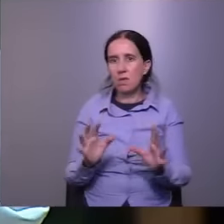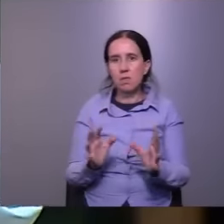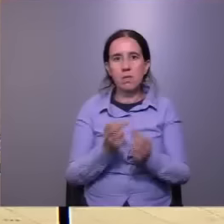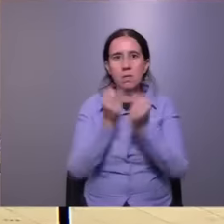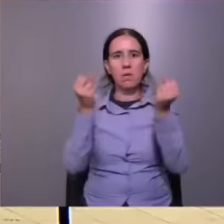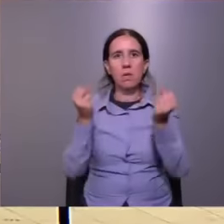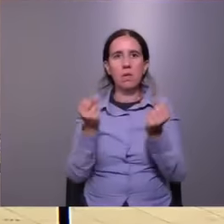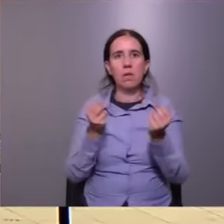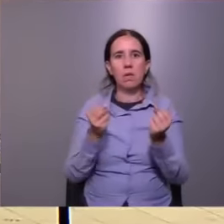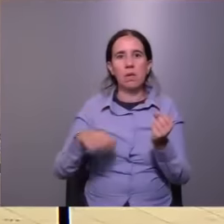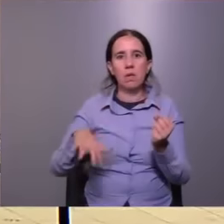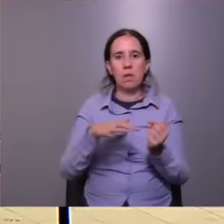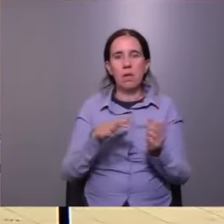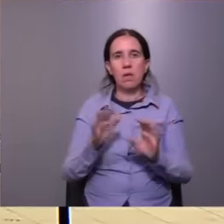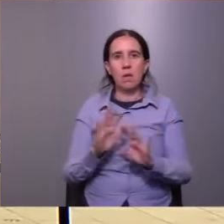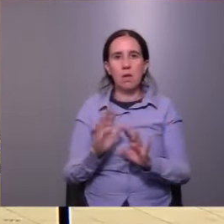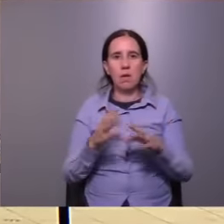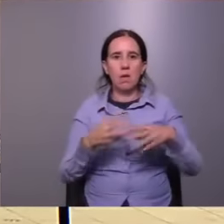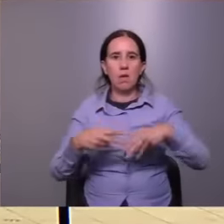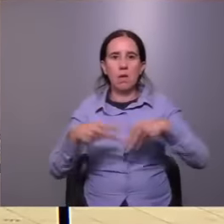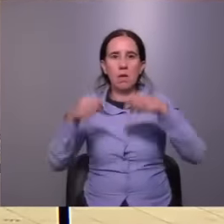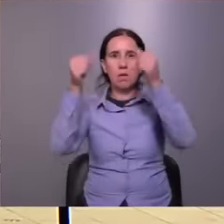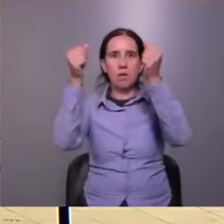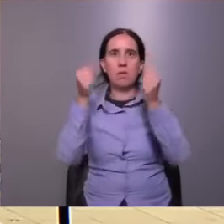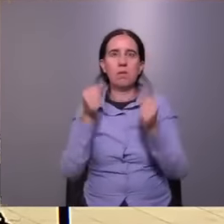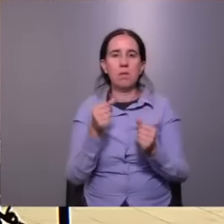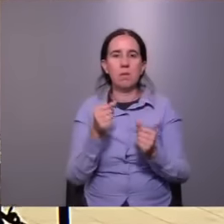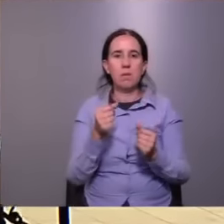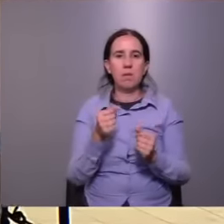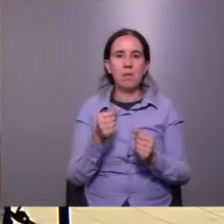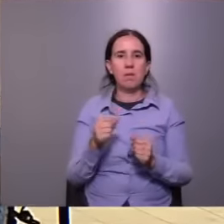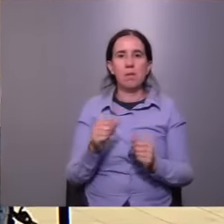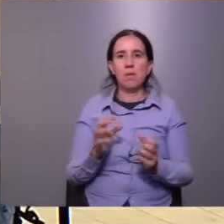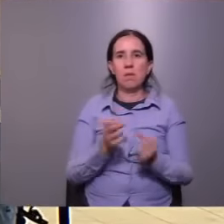Ó meu Jesus, perdoai-nos e livrai-nos do fogo do inferno.